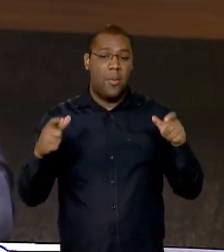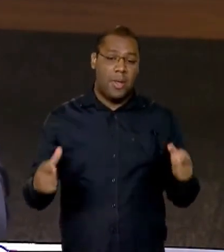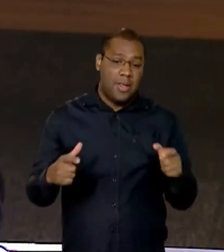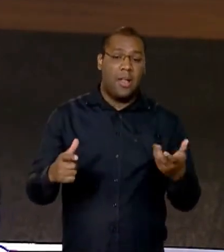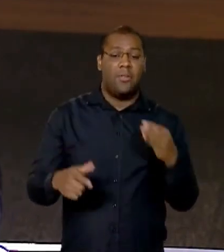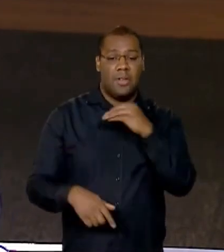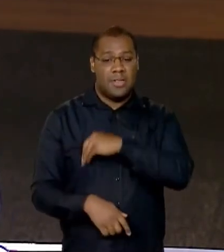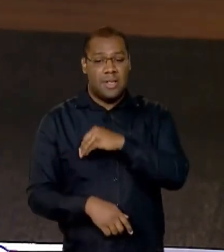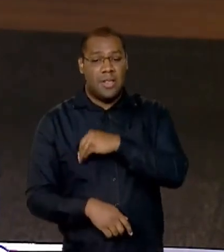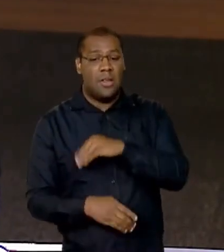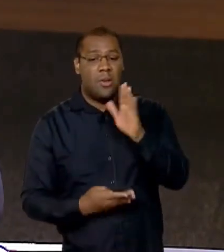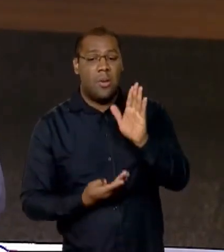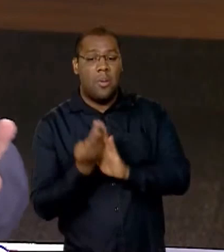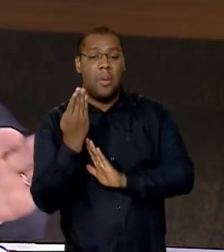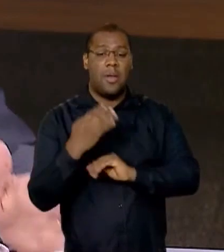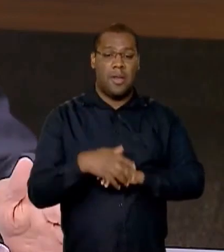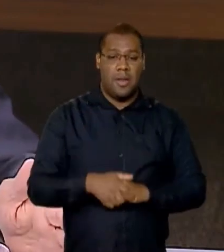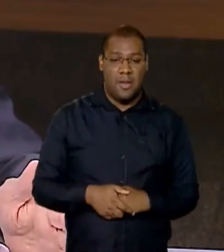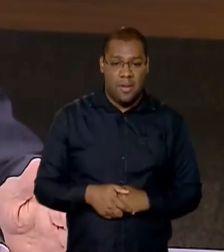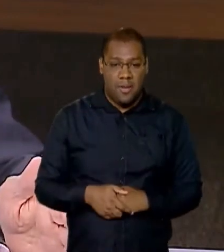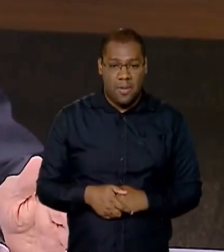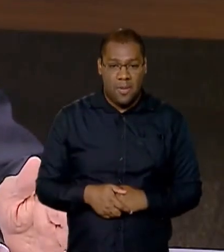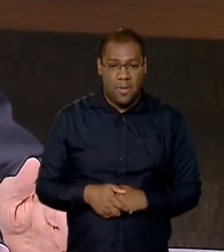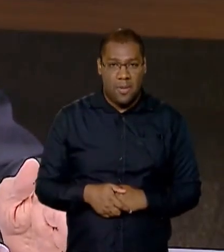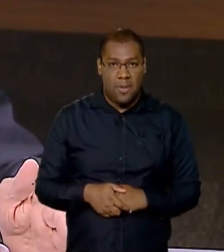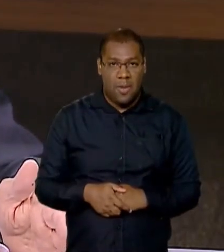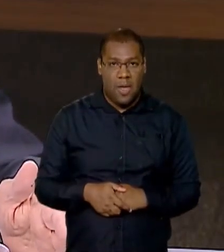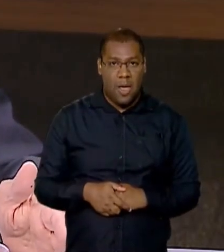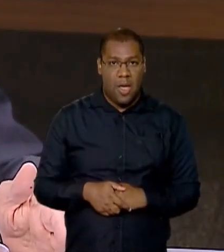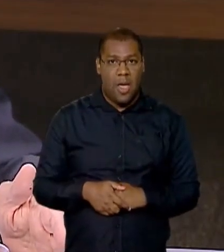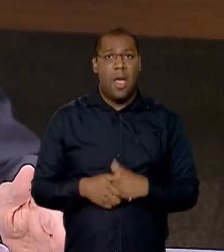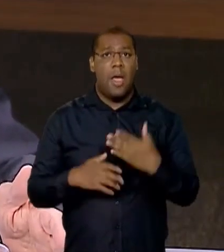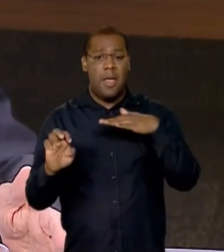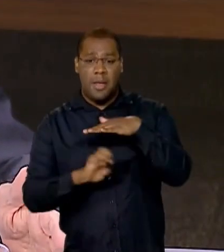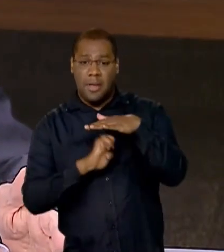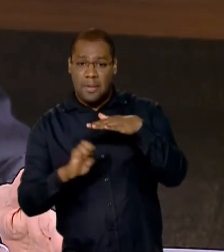desoneração do jeito que eles querem é só para aumentar o